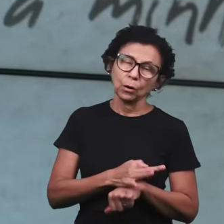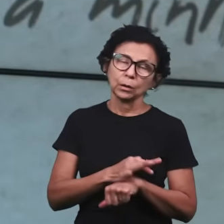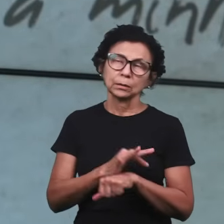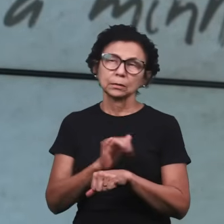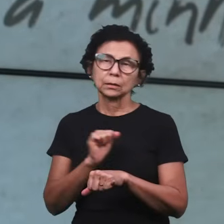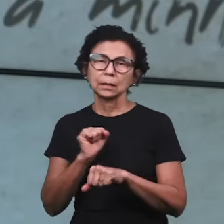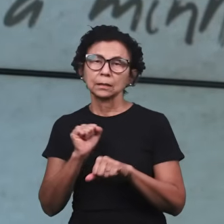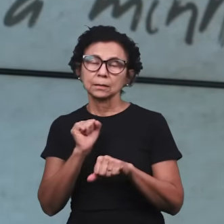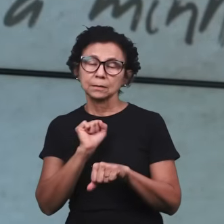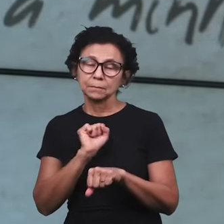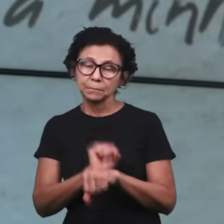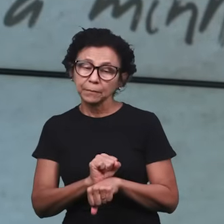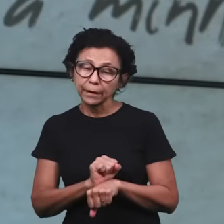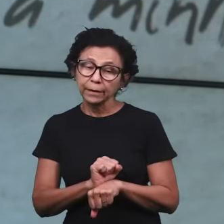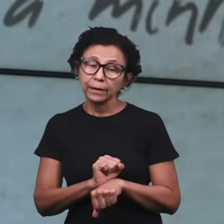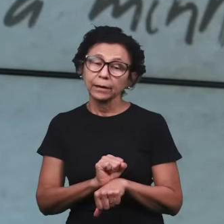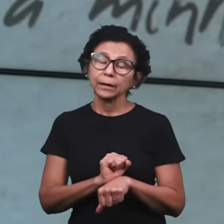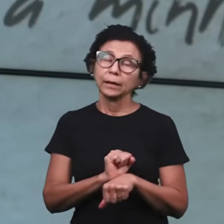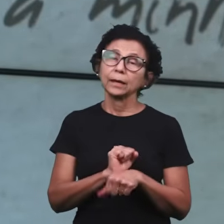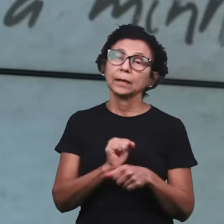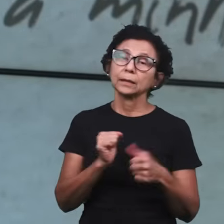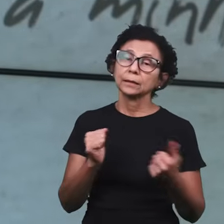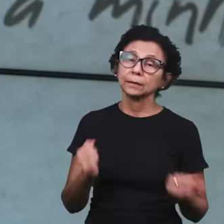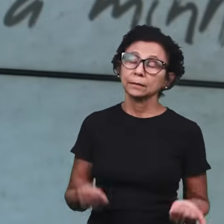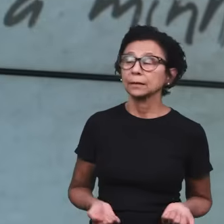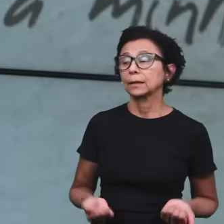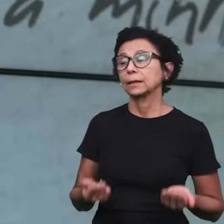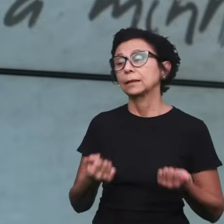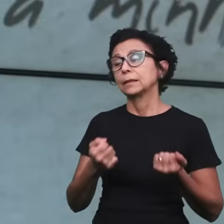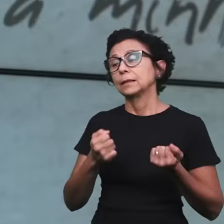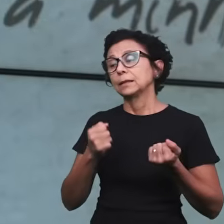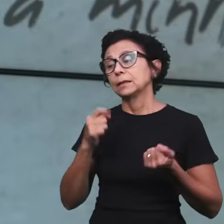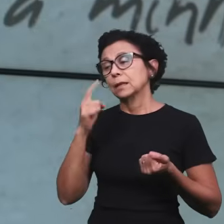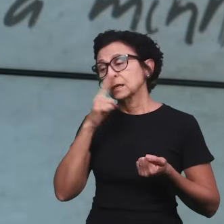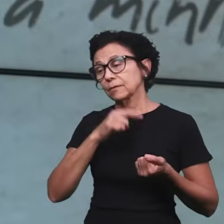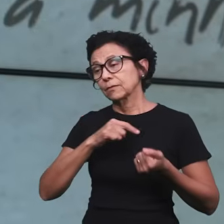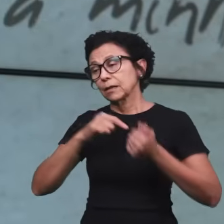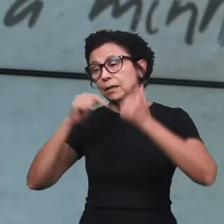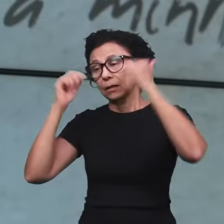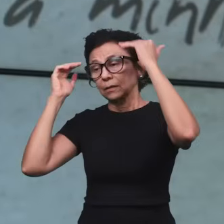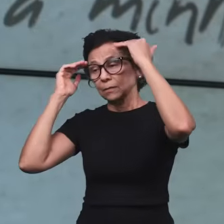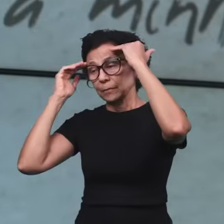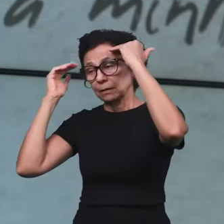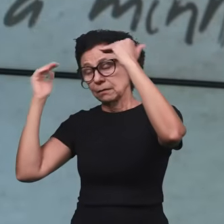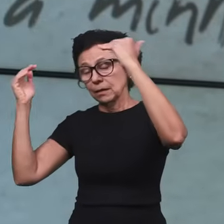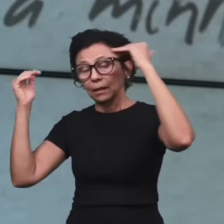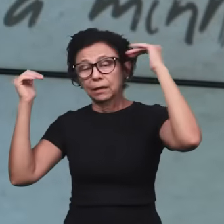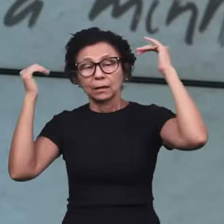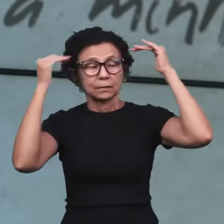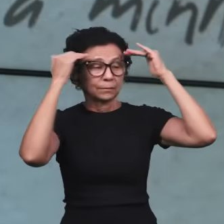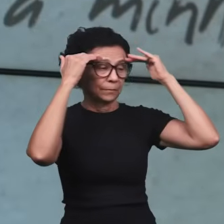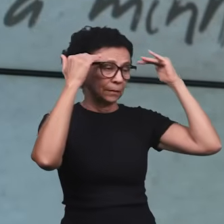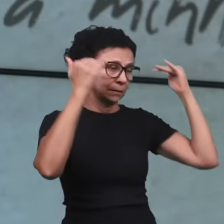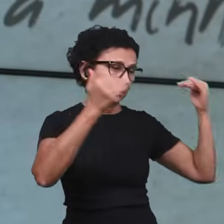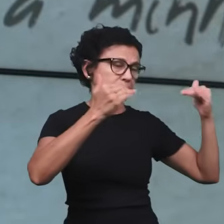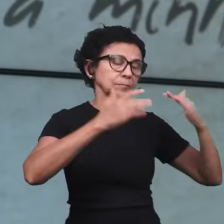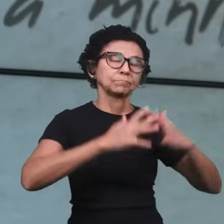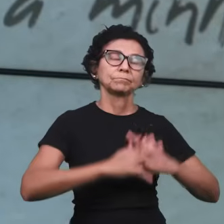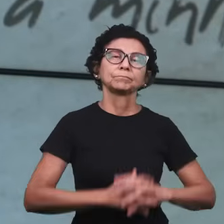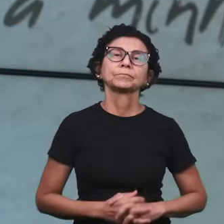respeitar o outro, que aprende a respeitar os defeitos. E esse texto que a gente citou